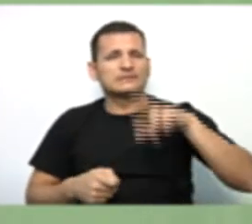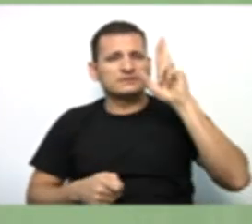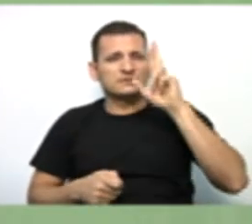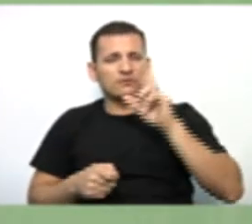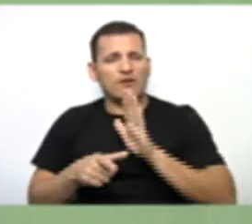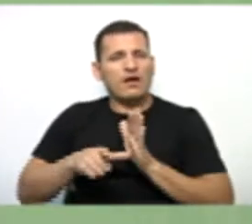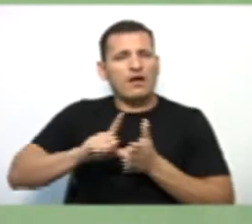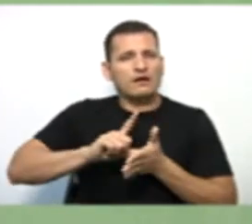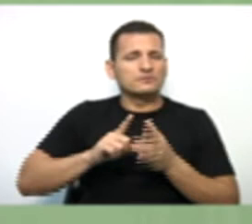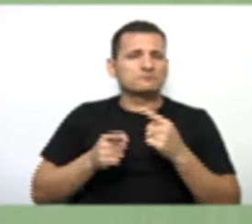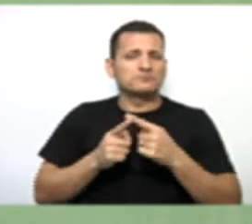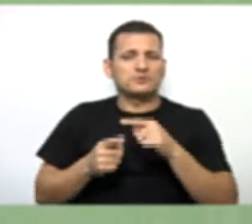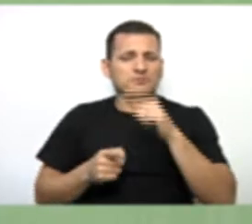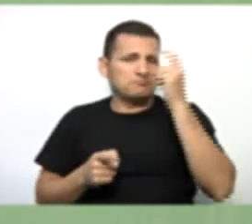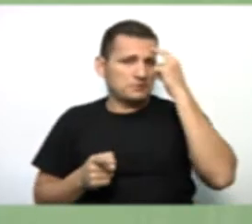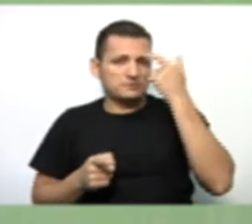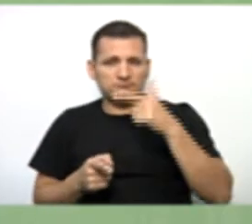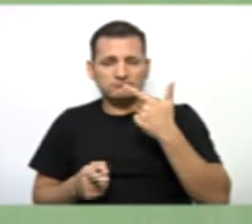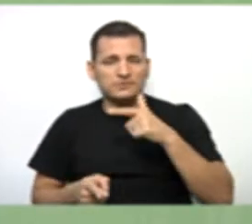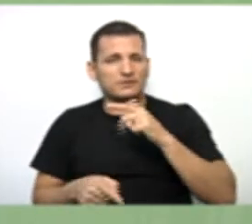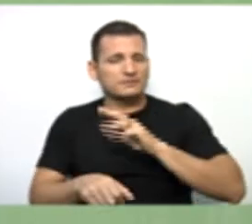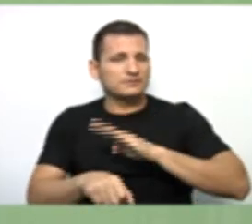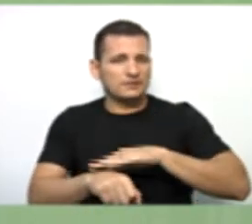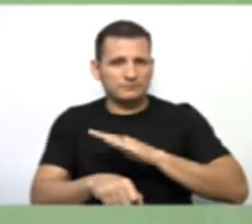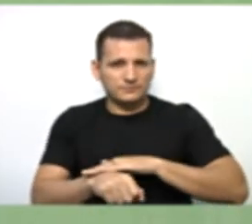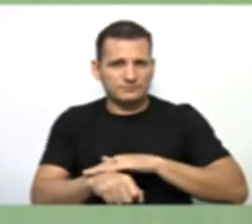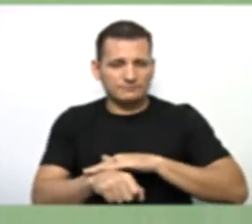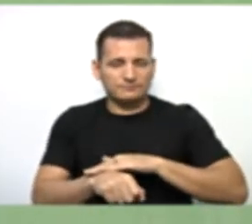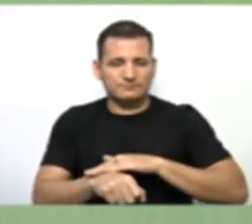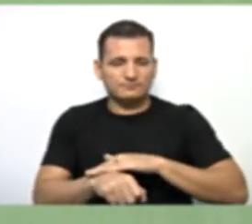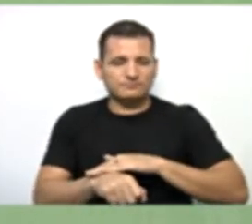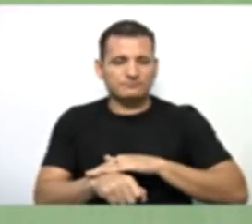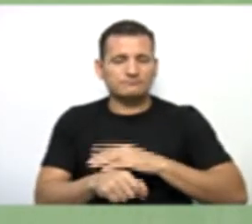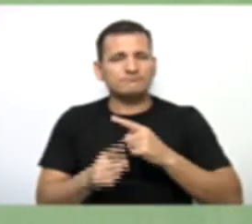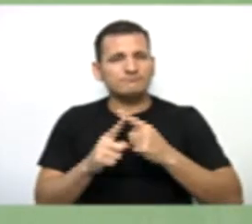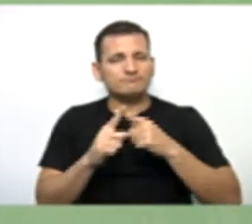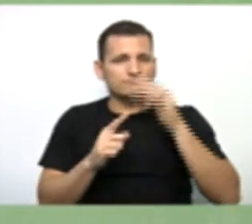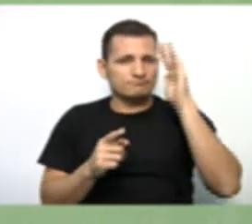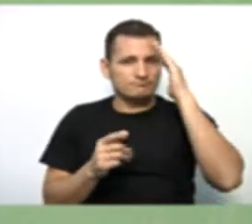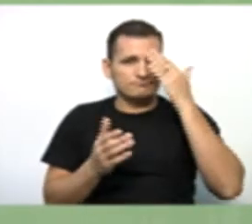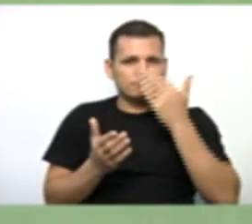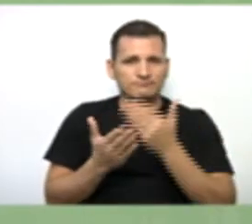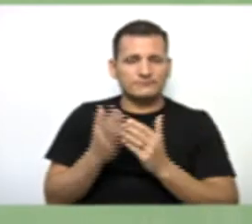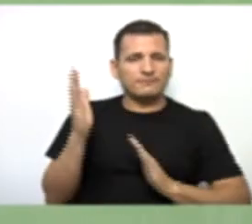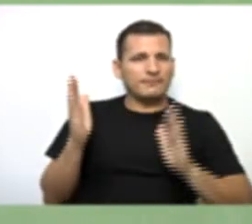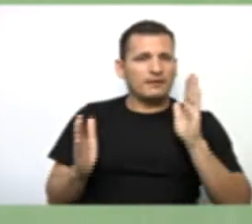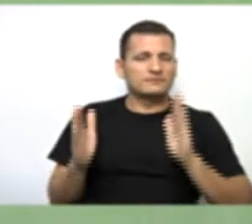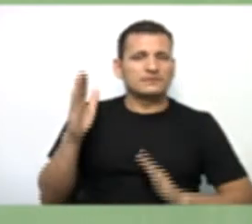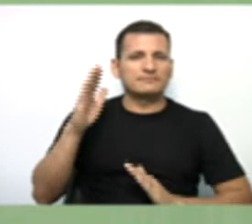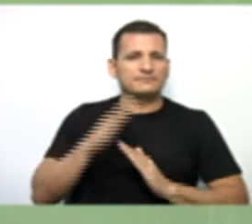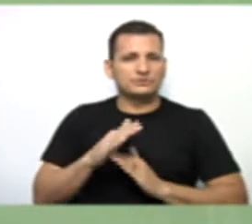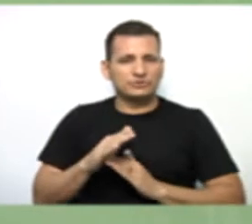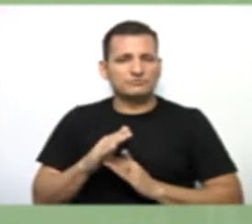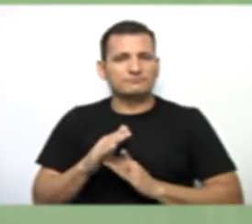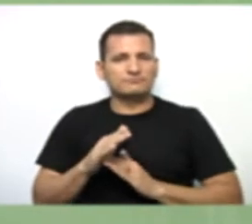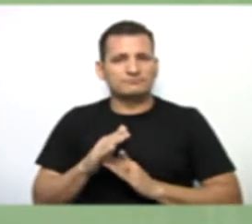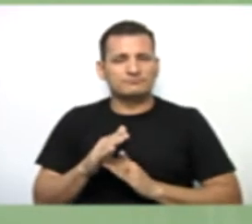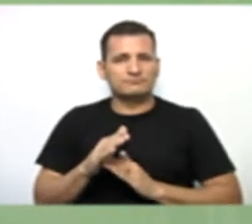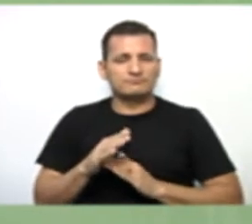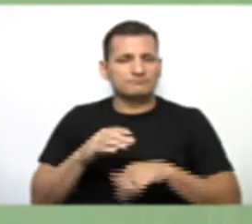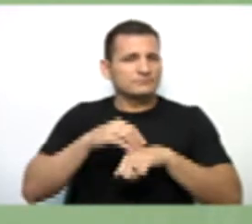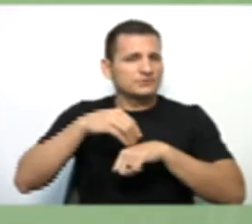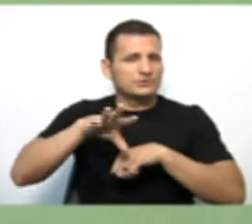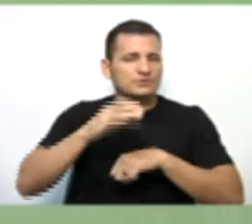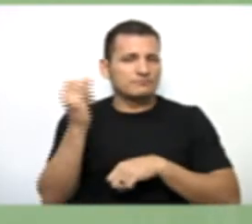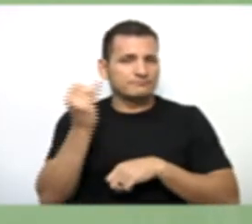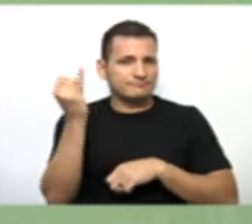precipitadas por achar que não terá mais tempo, pois acredita nos prazos e limites divulgados. Uma dica